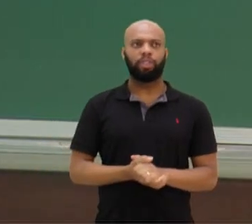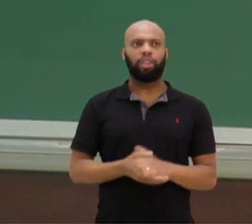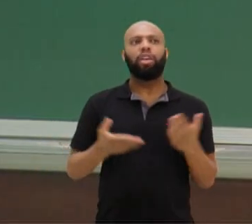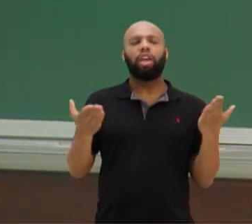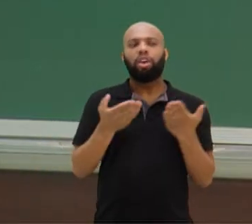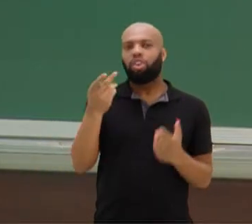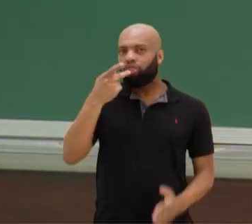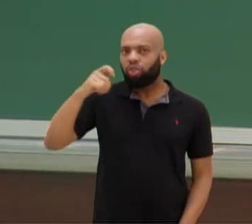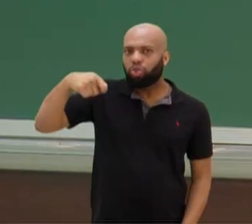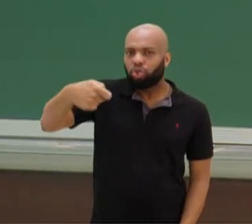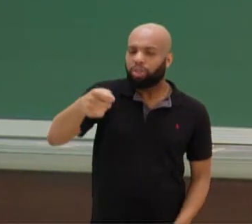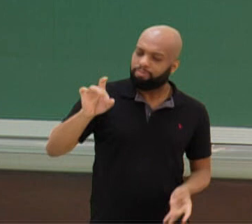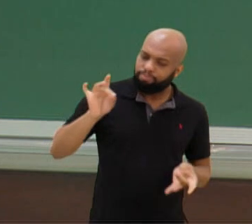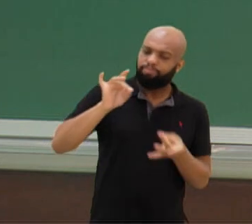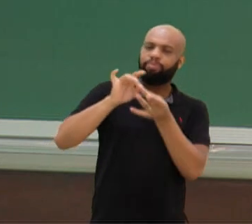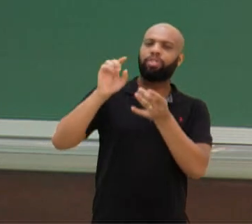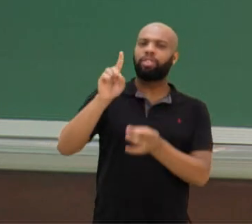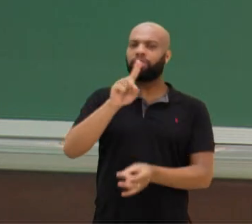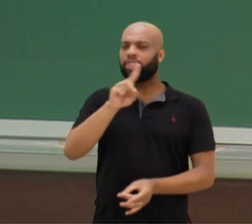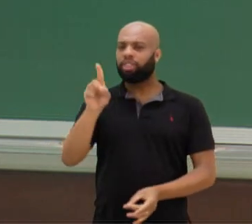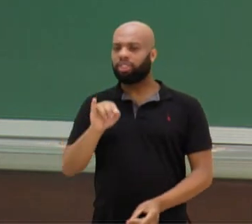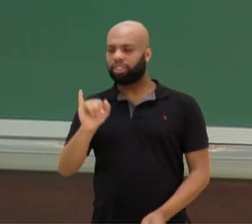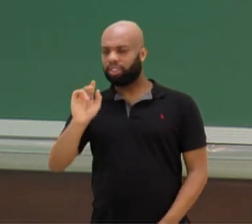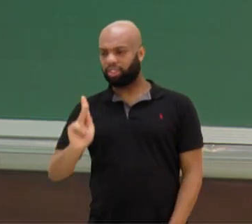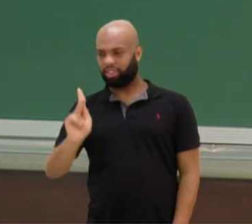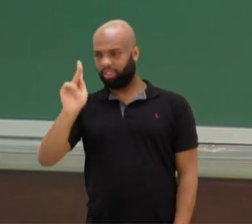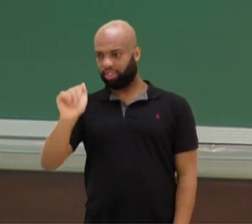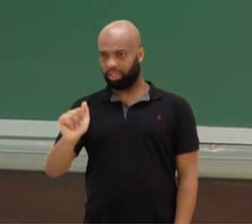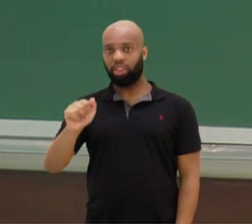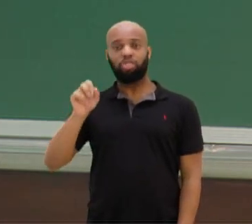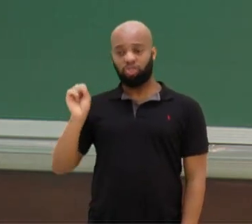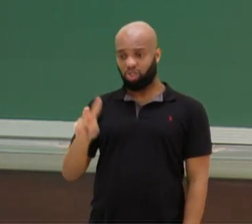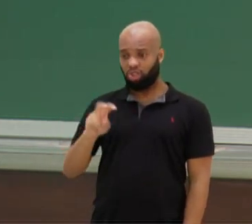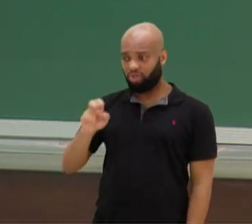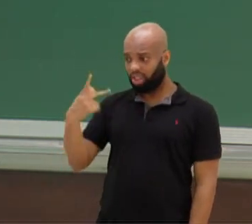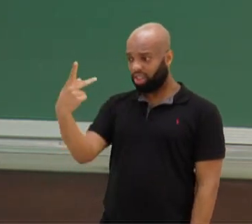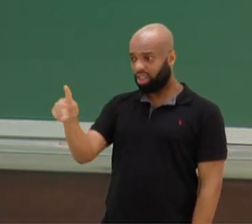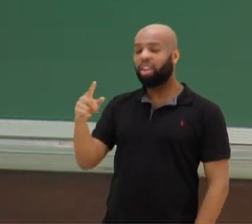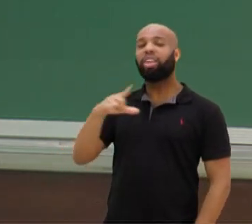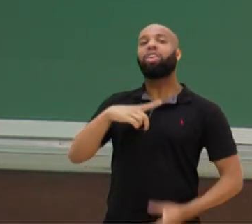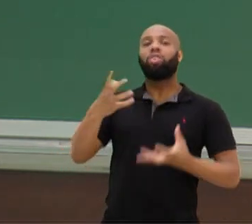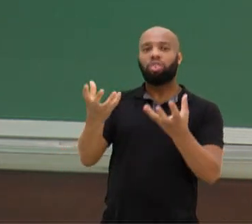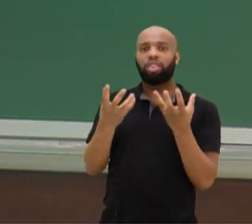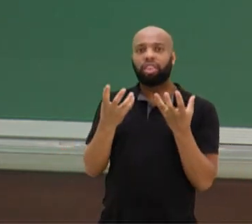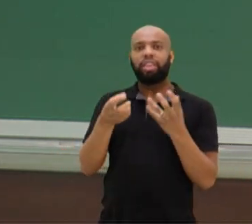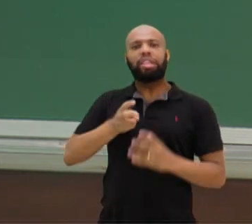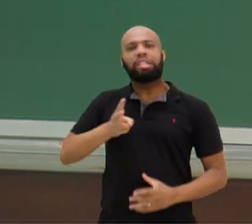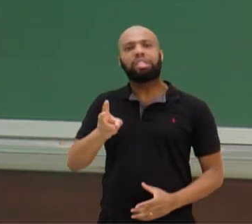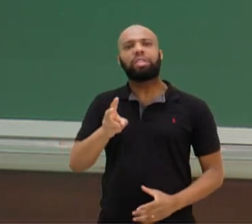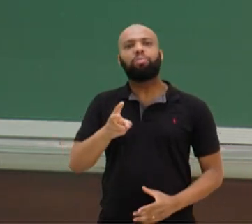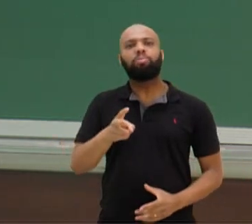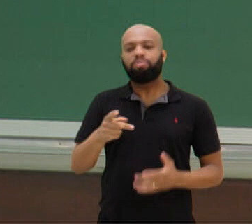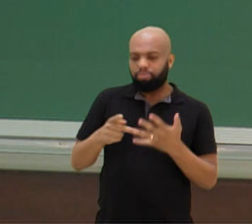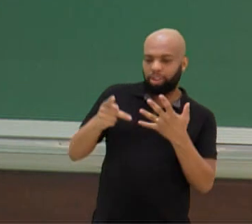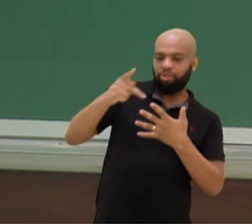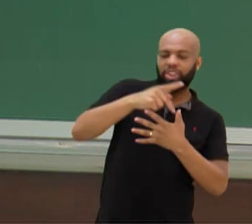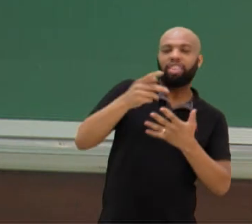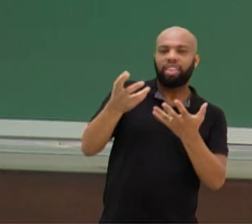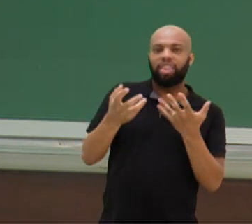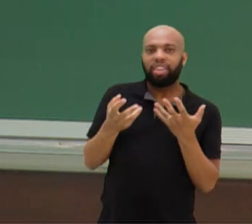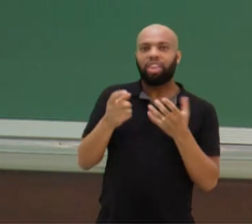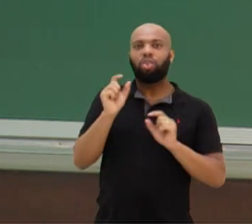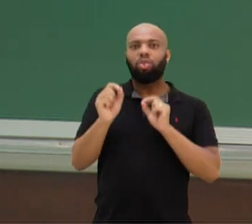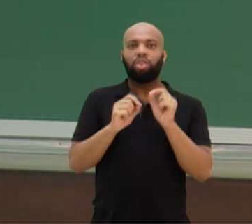Falando especificamente do Zika agora. O vírus da Zika, ele tem preferências por células do sistema nervoso e células do